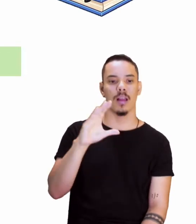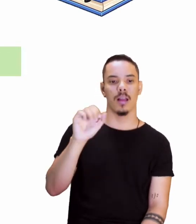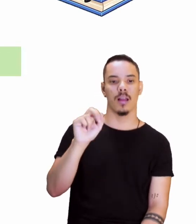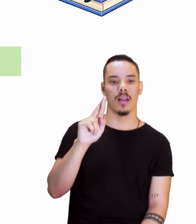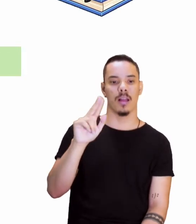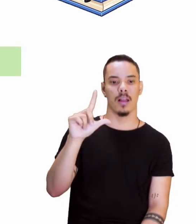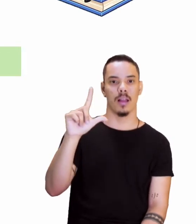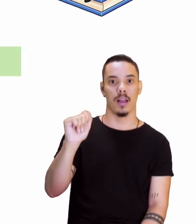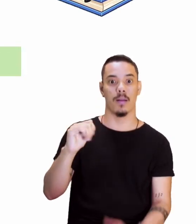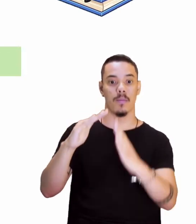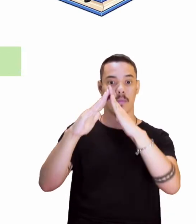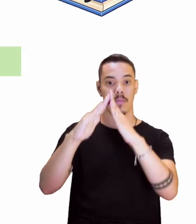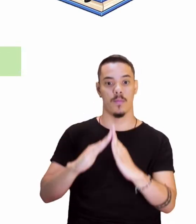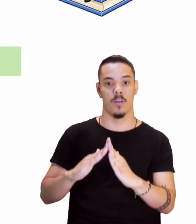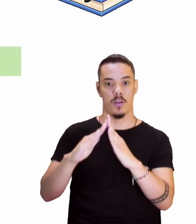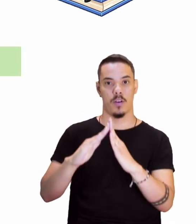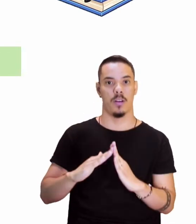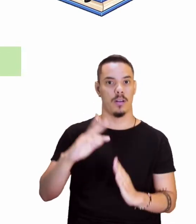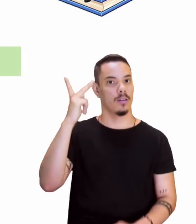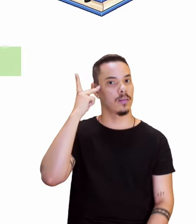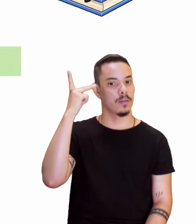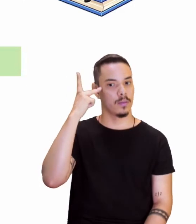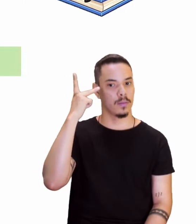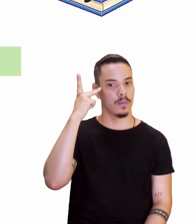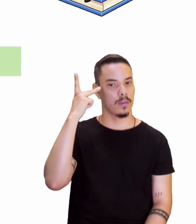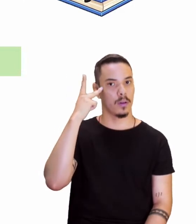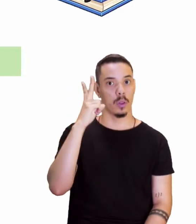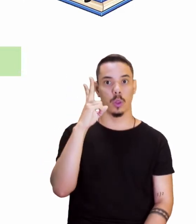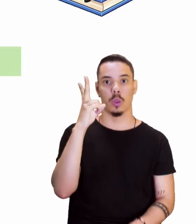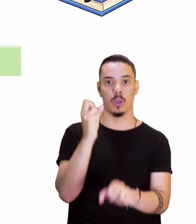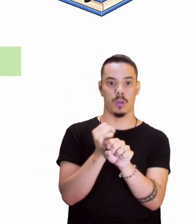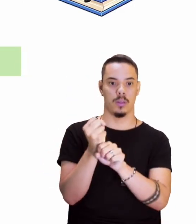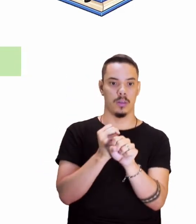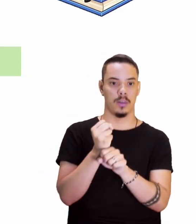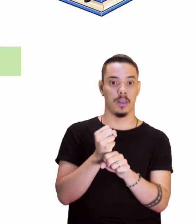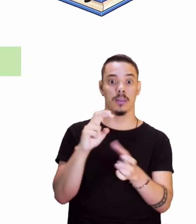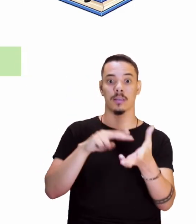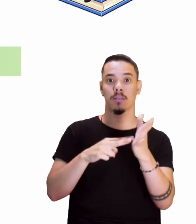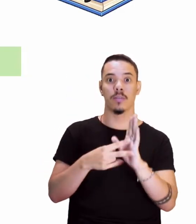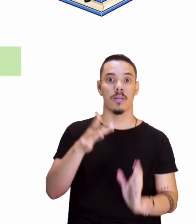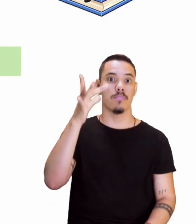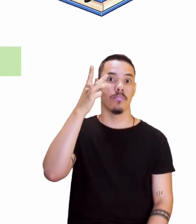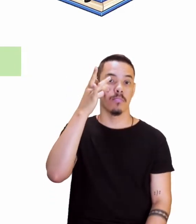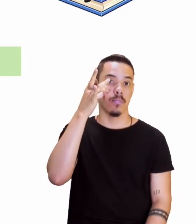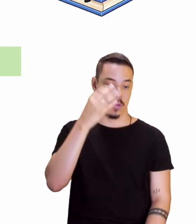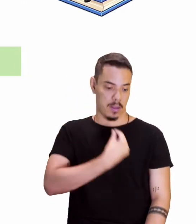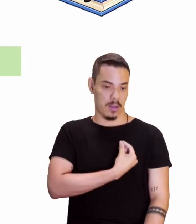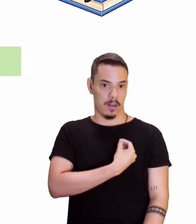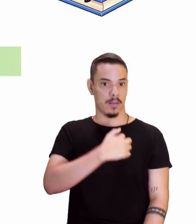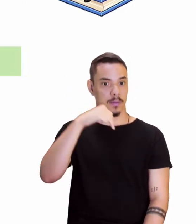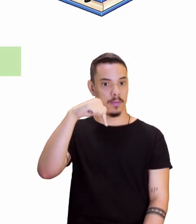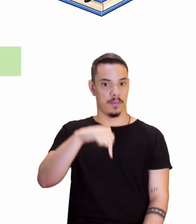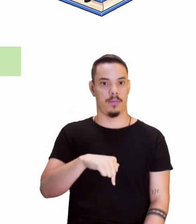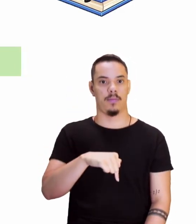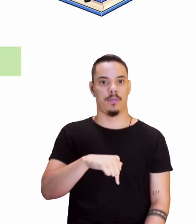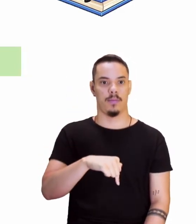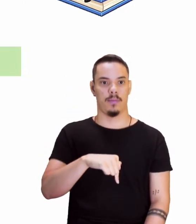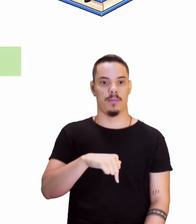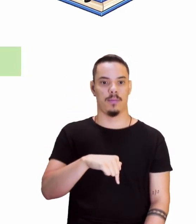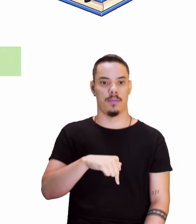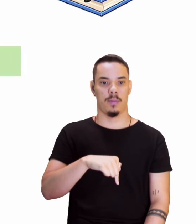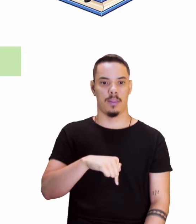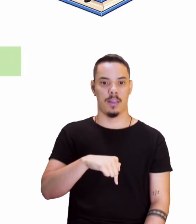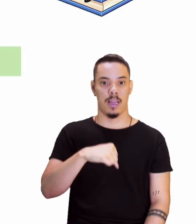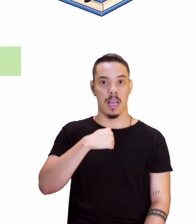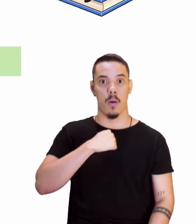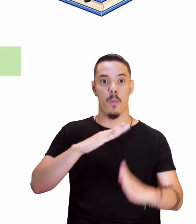2 anos. Então, esse assistir aqui não está no sentido de presenciar, não está no sentido de amparar, tá certo? Está no